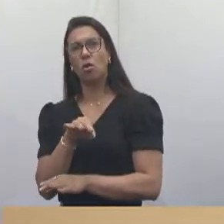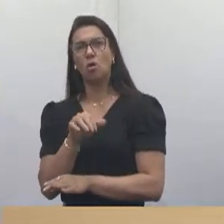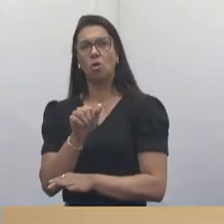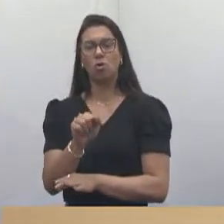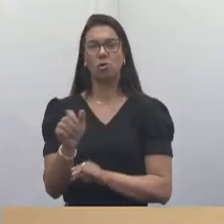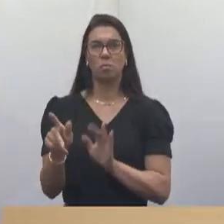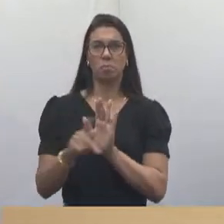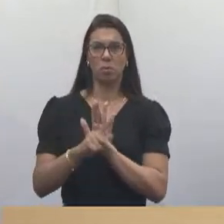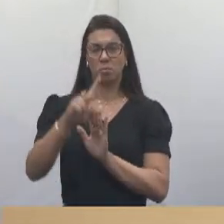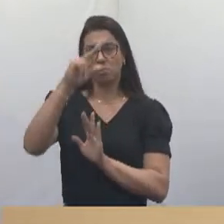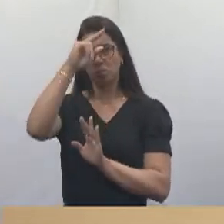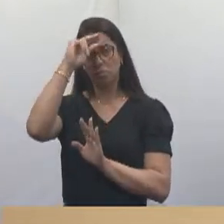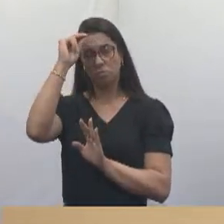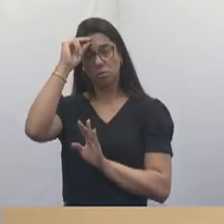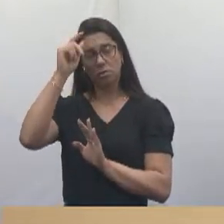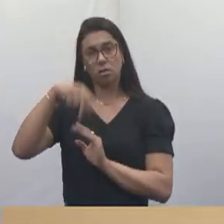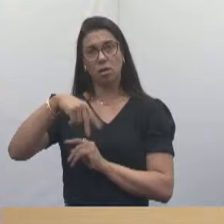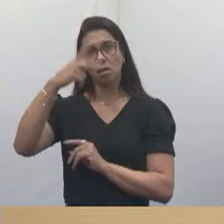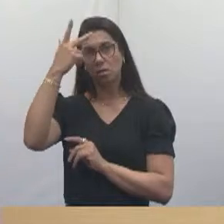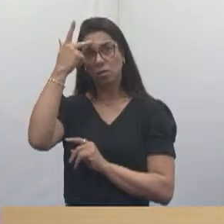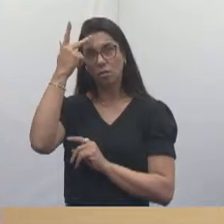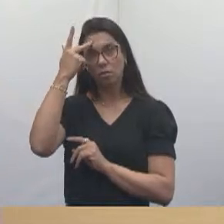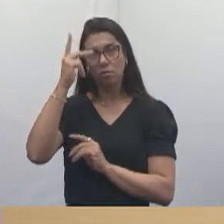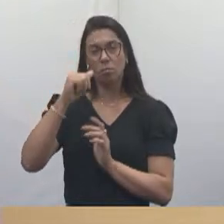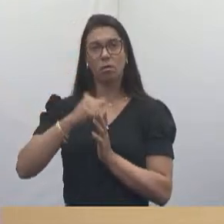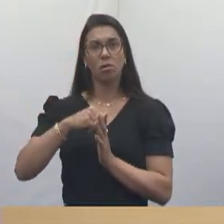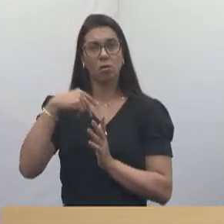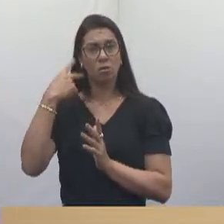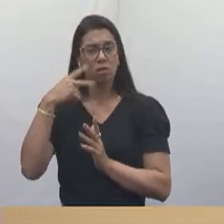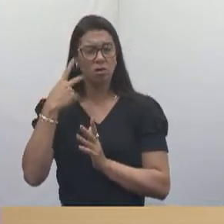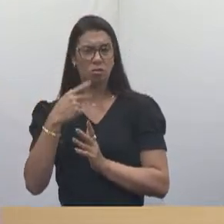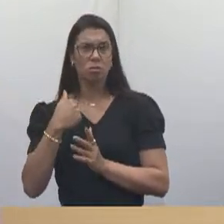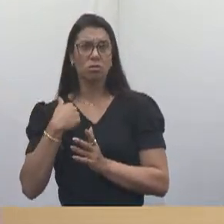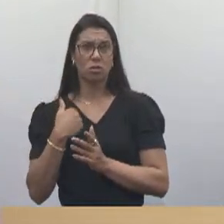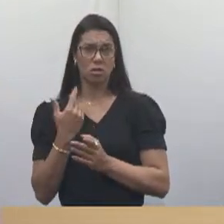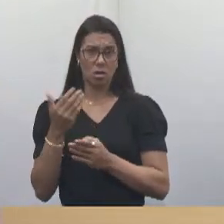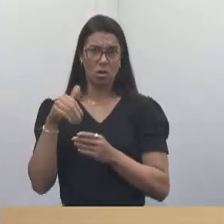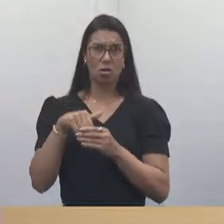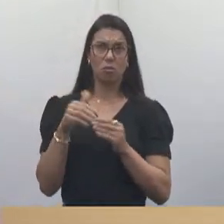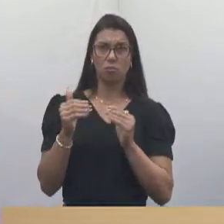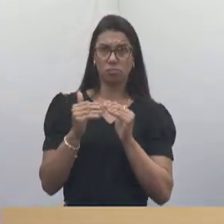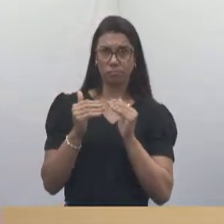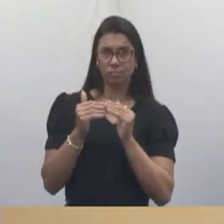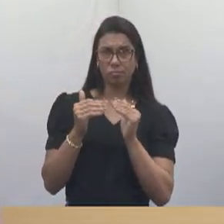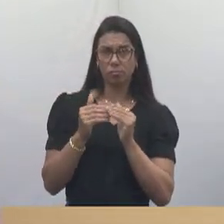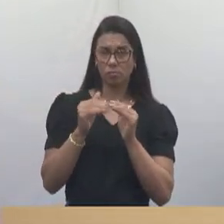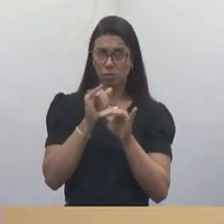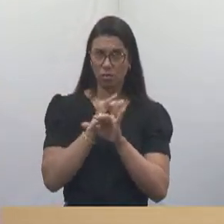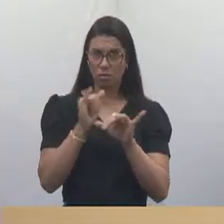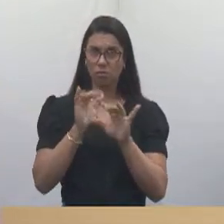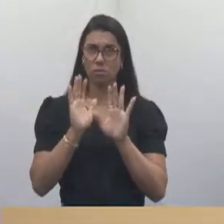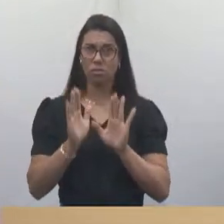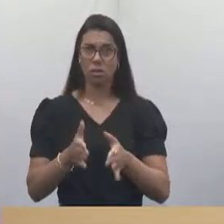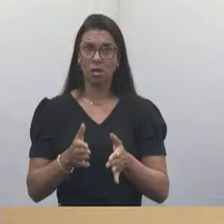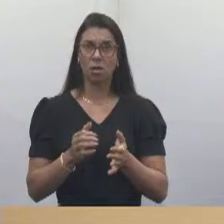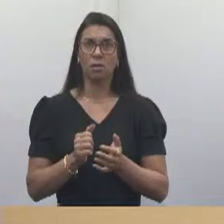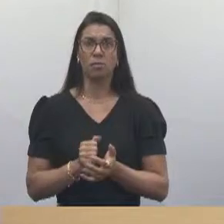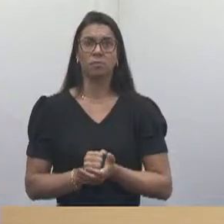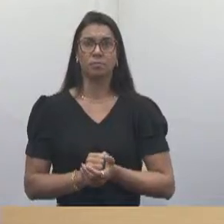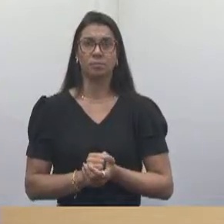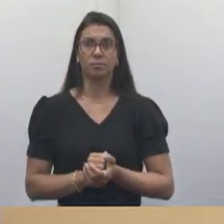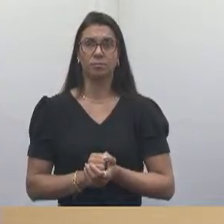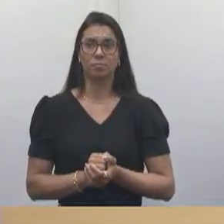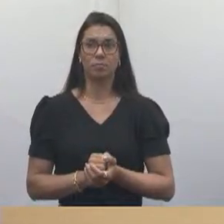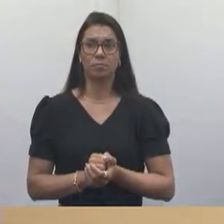aqui dizendo para os nobres vereadores que serei favorável. Quem sou eu para ir contra o Tribunal de Contas,